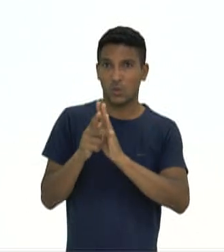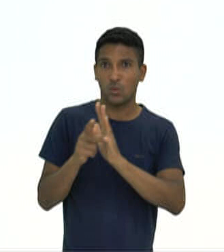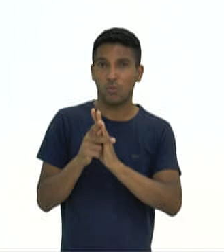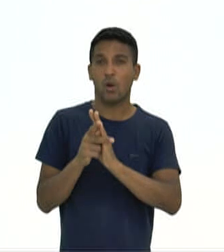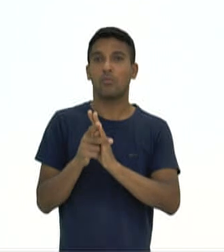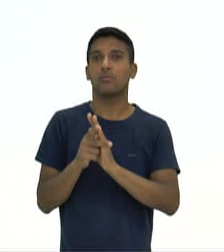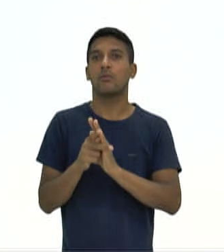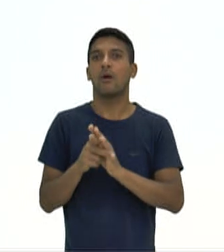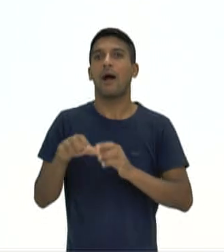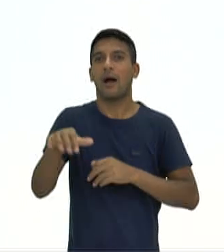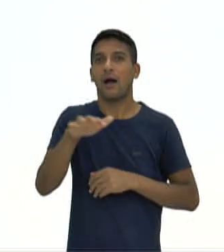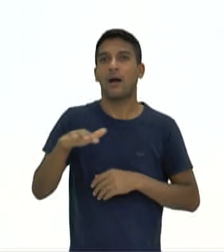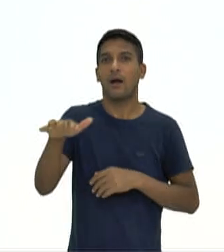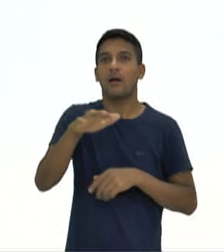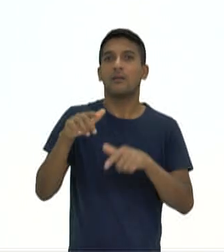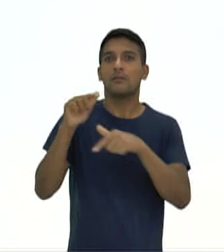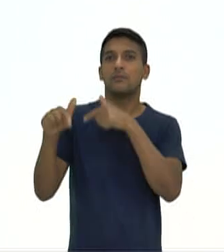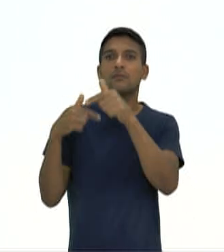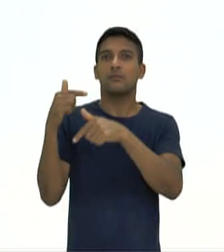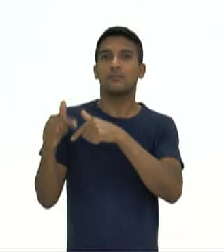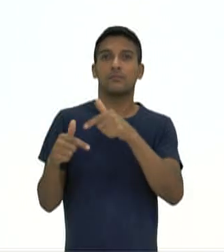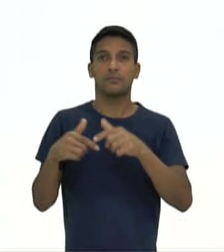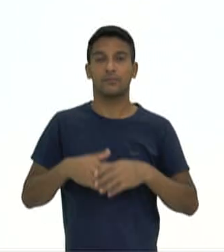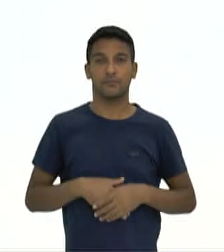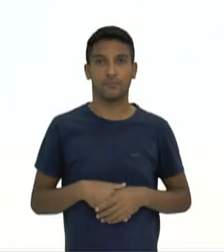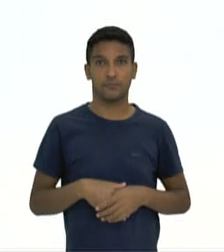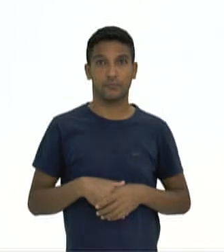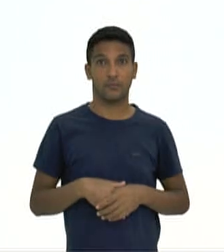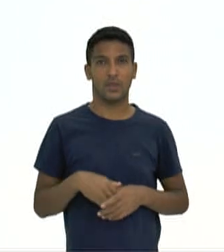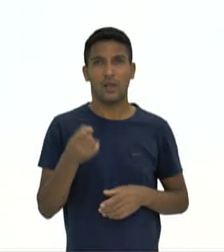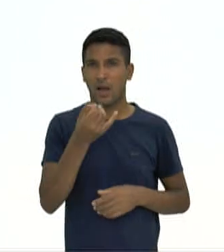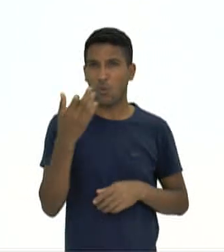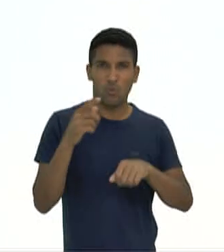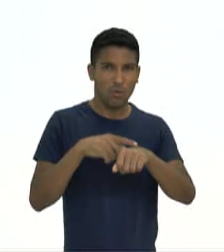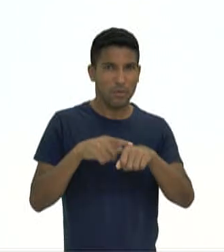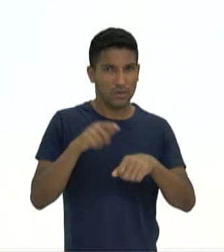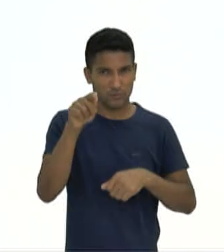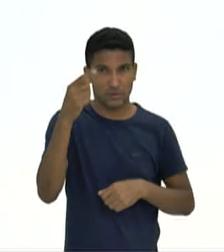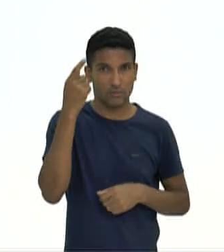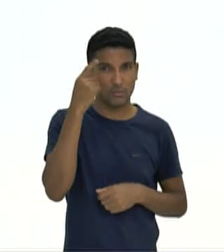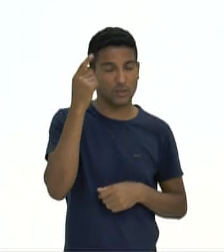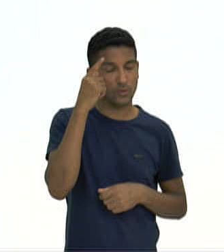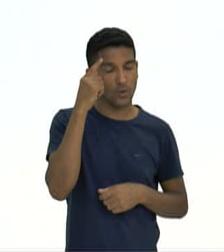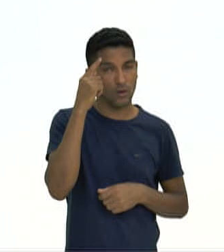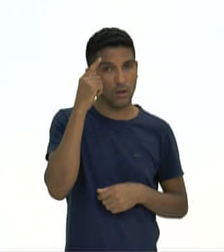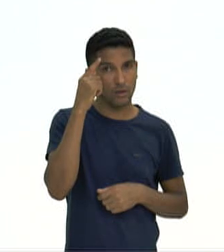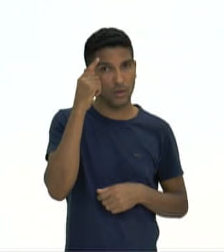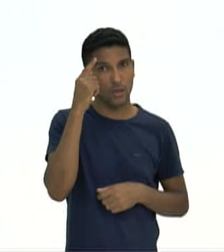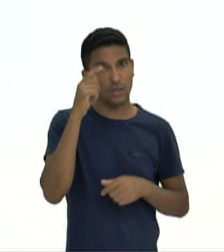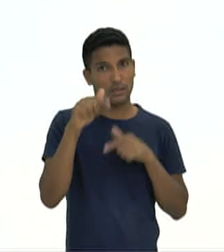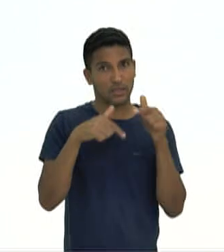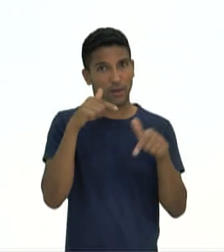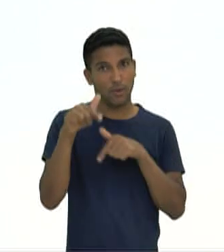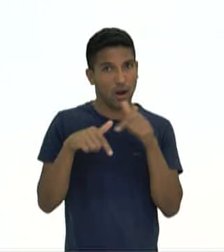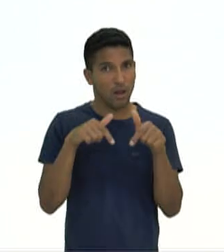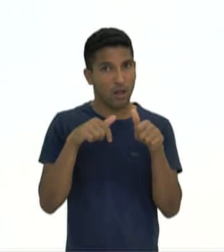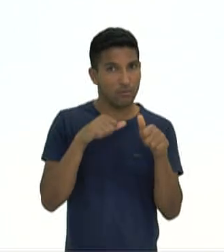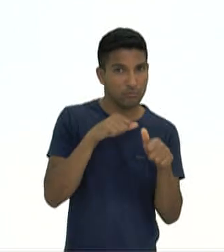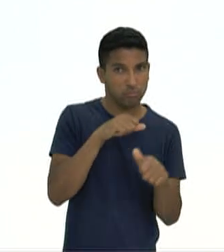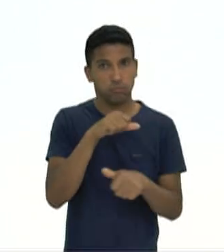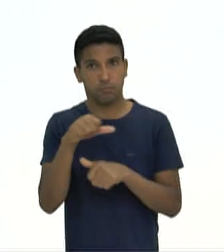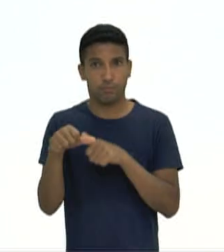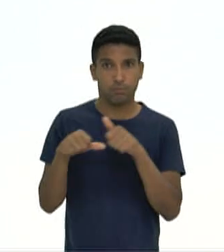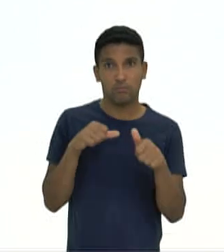Que conselho você pode dar para alguém que está em dúvida de qual profissão seguir? Então, temos aqui 6 perguntas que você